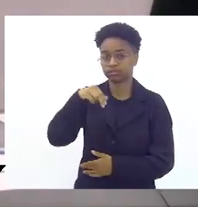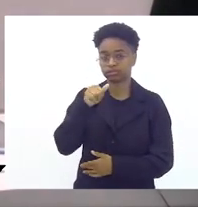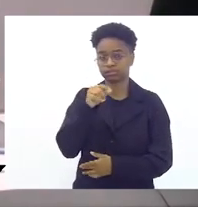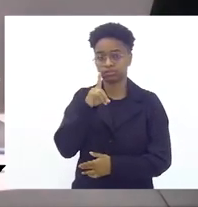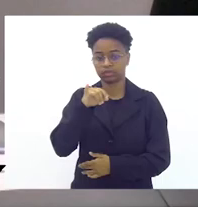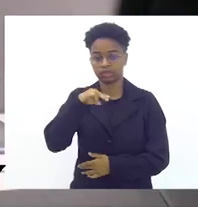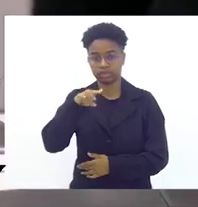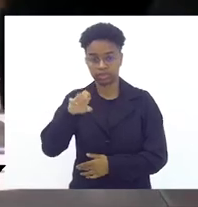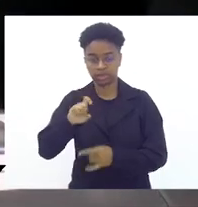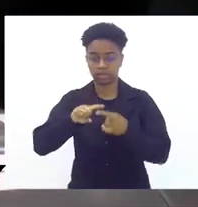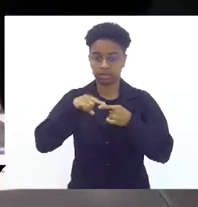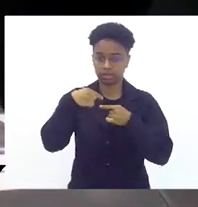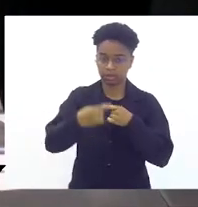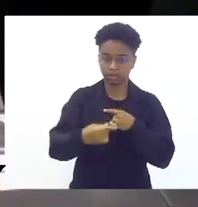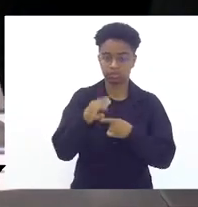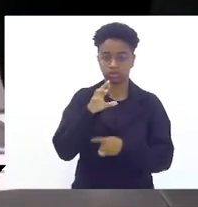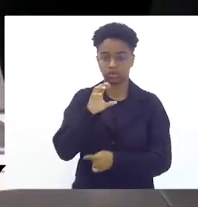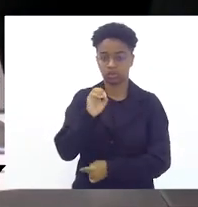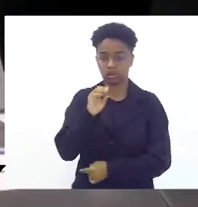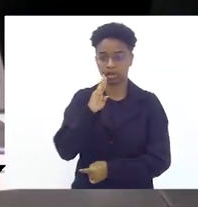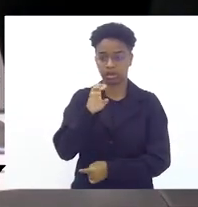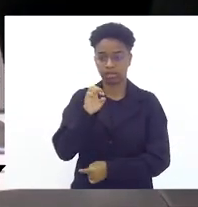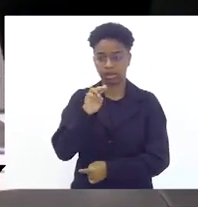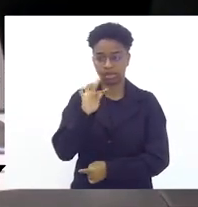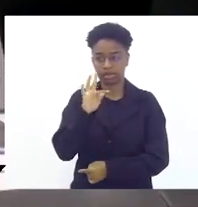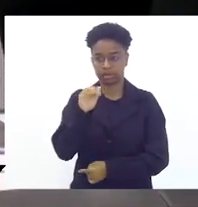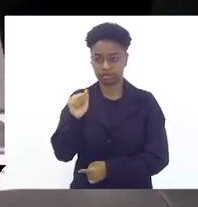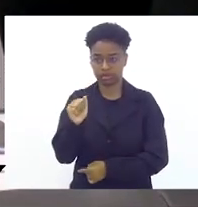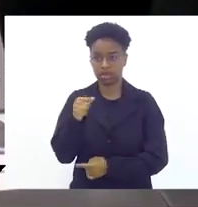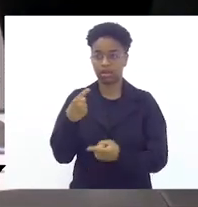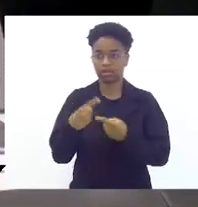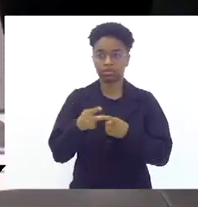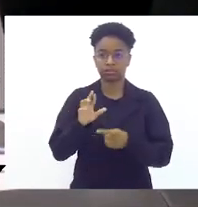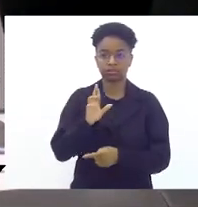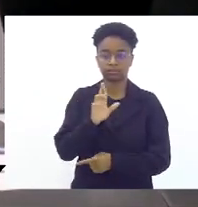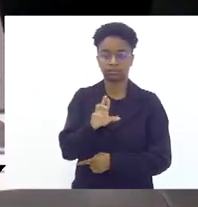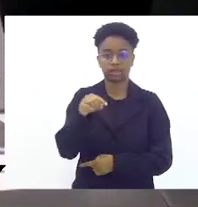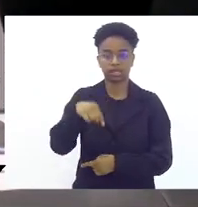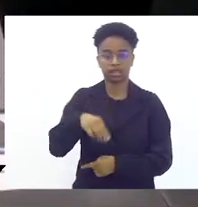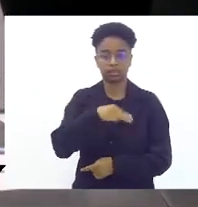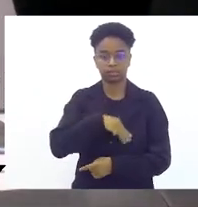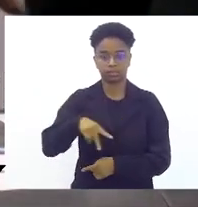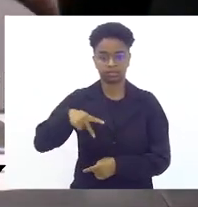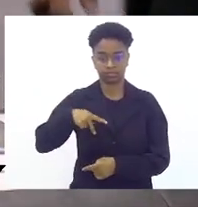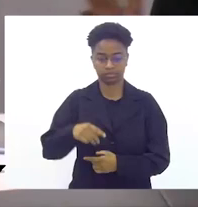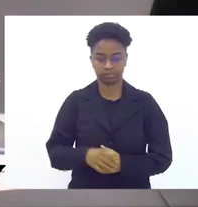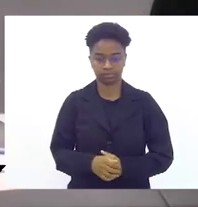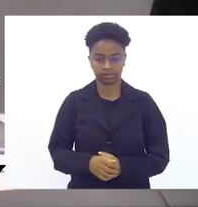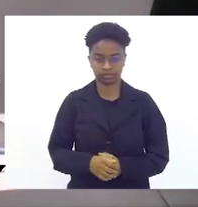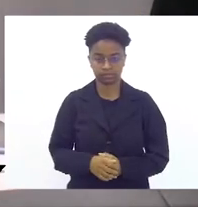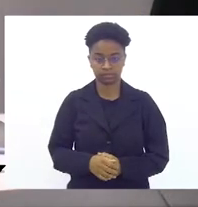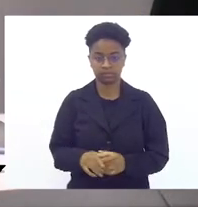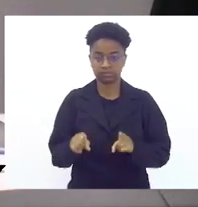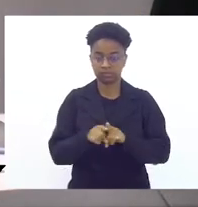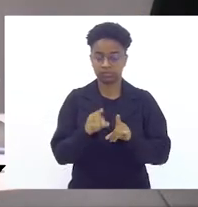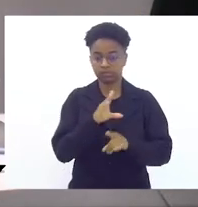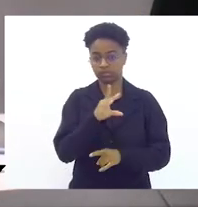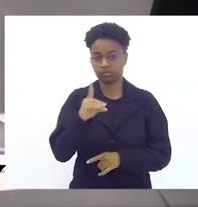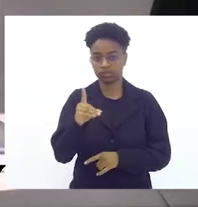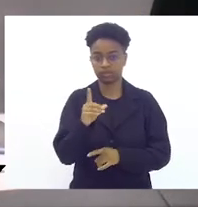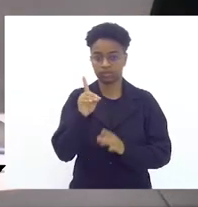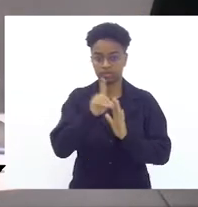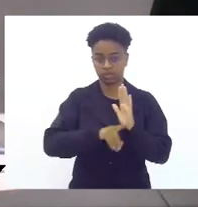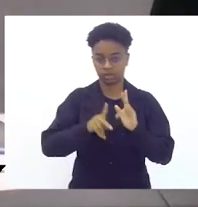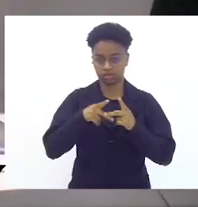Borges em seguida a Roberta Rocha Ribeiro que tá aqui representando o Ministério Público a coordenadoria de direitos